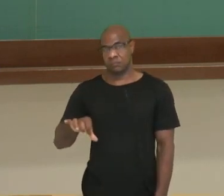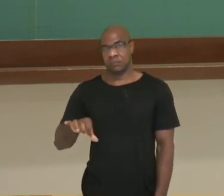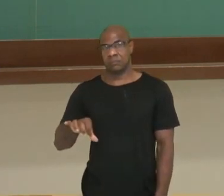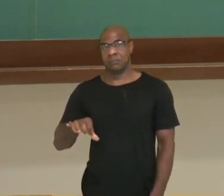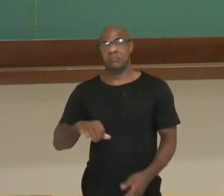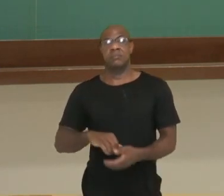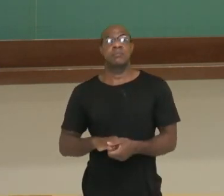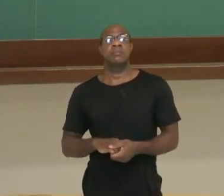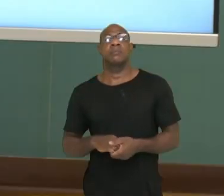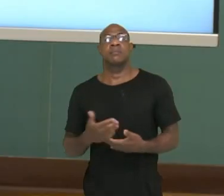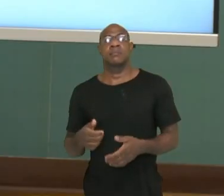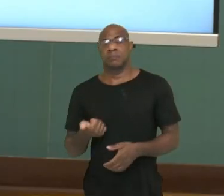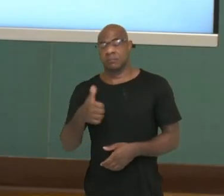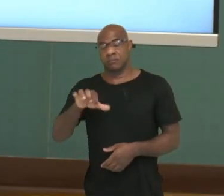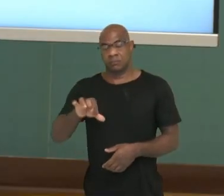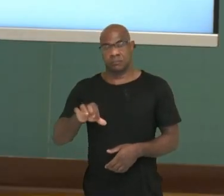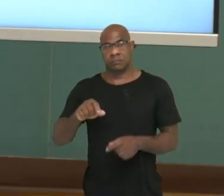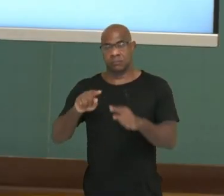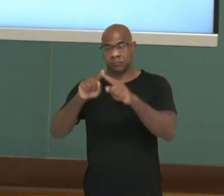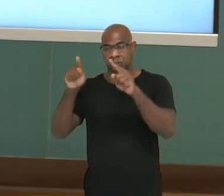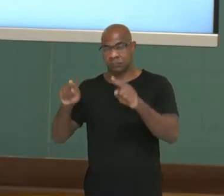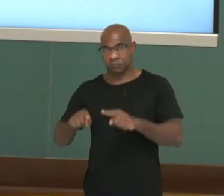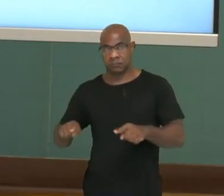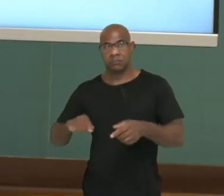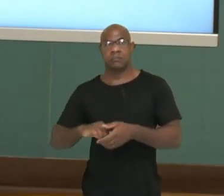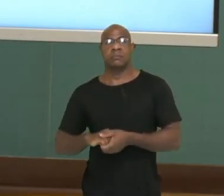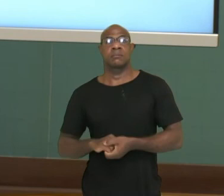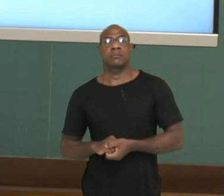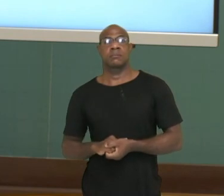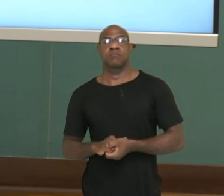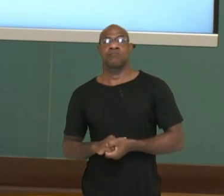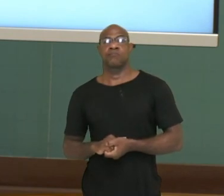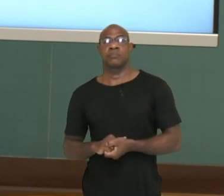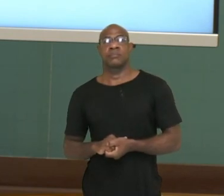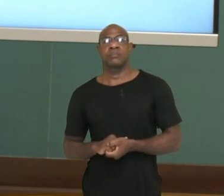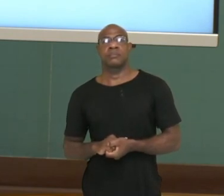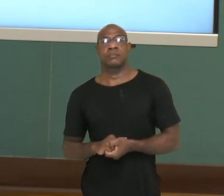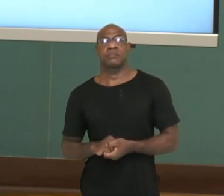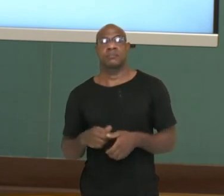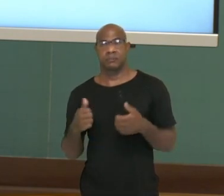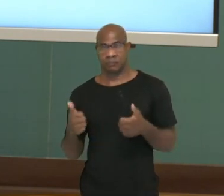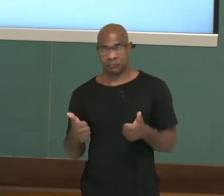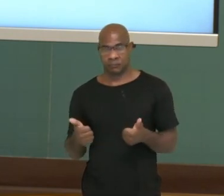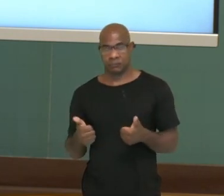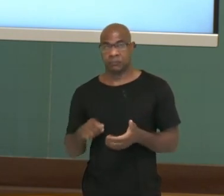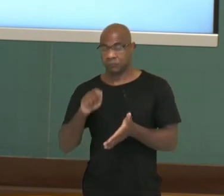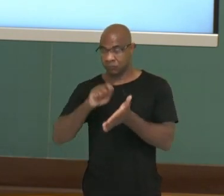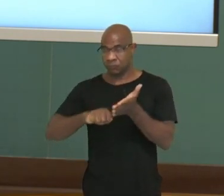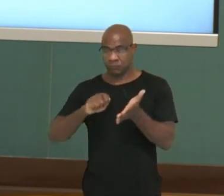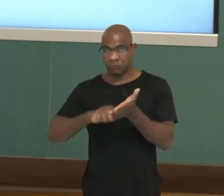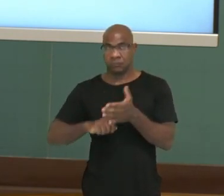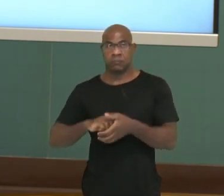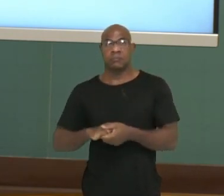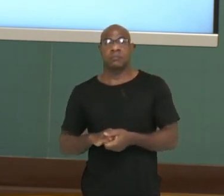tá? 19 ohms, sem problema nenhum. Só vocês lembrarem e anotarem, tá? 19 ohms.